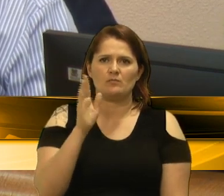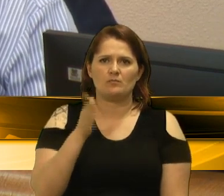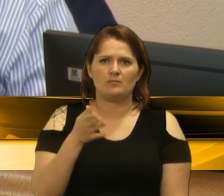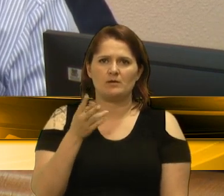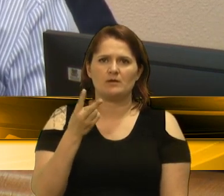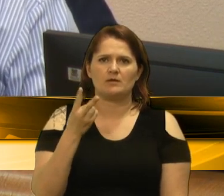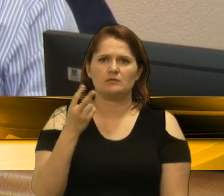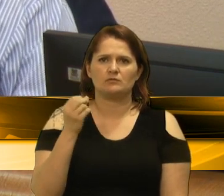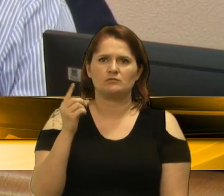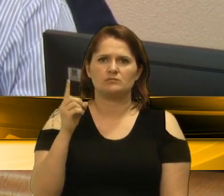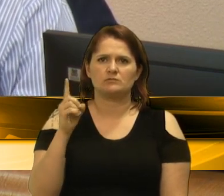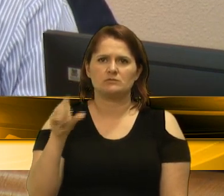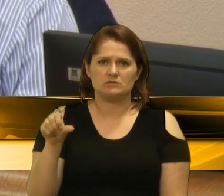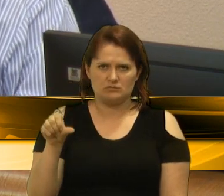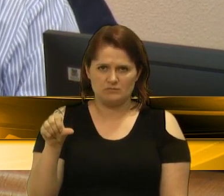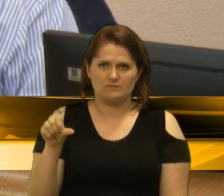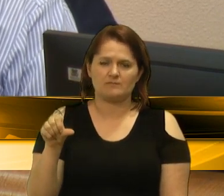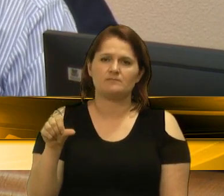161/2019, de 24 de